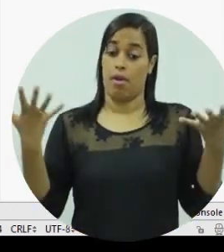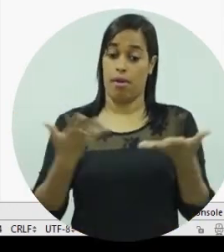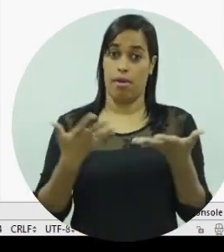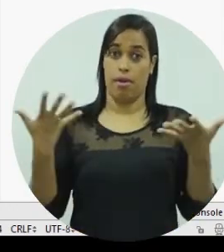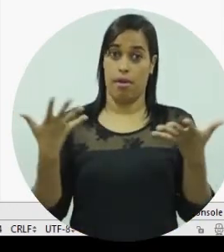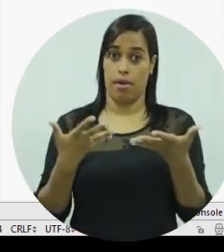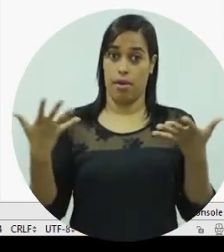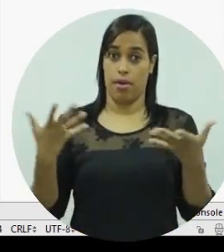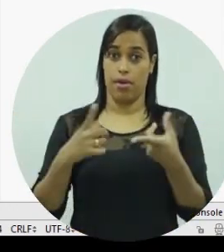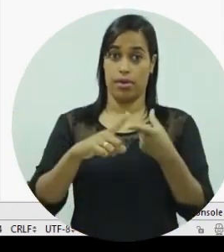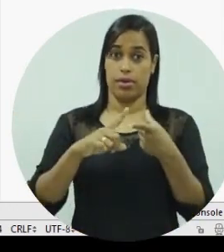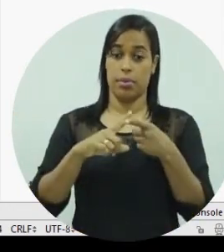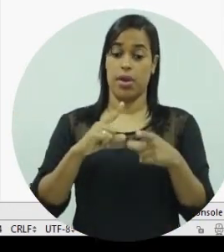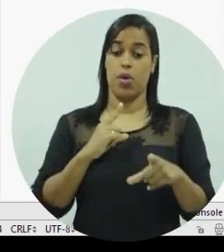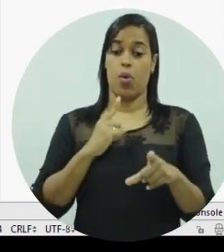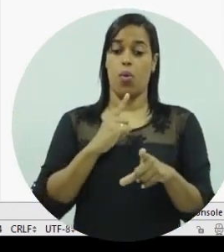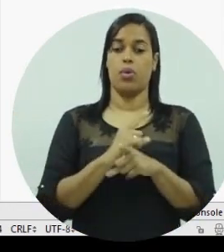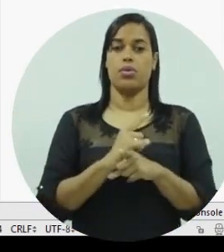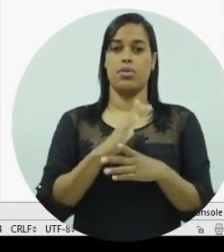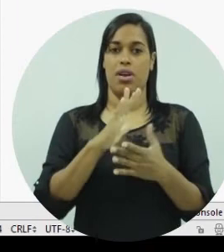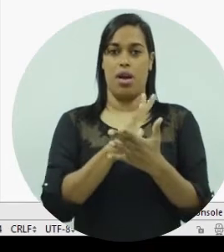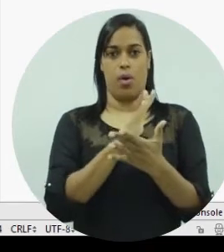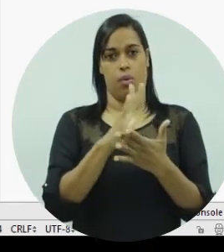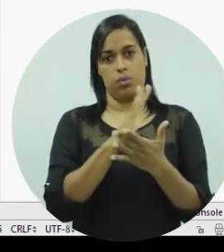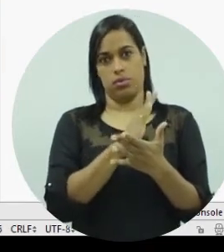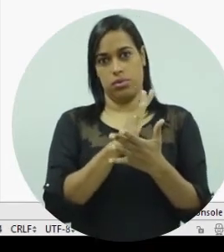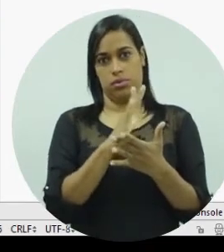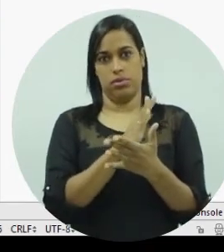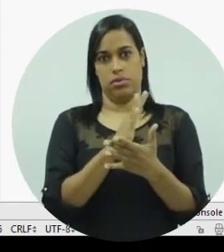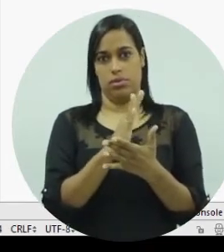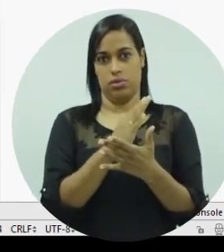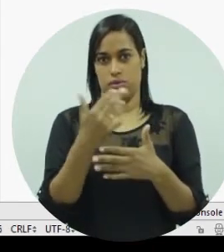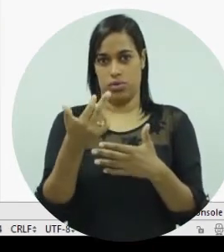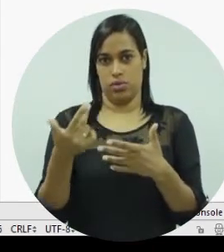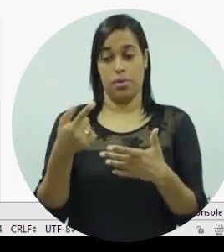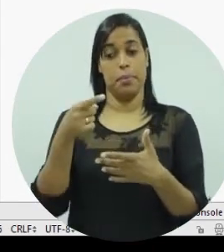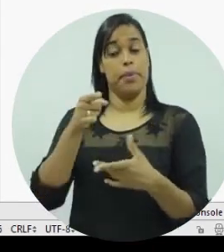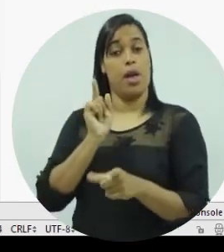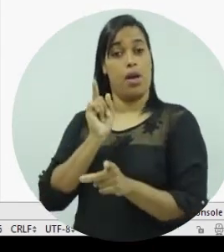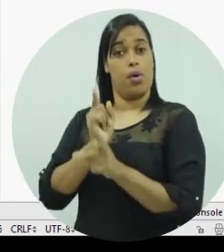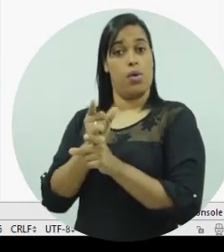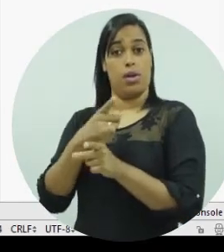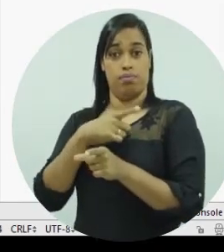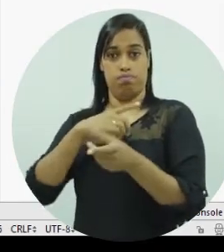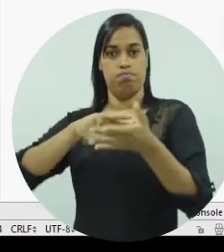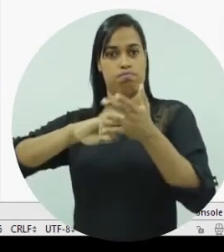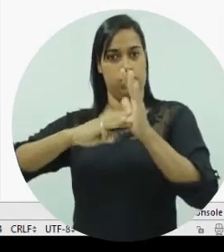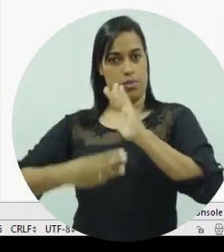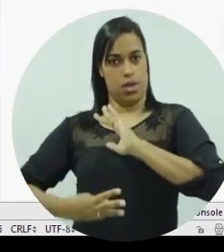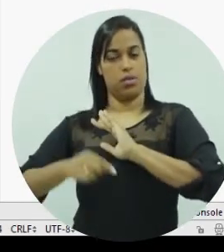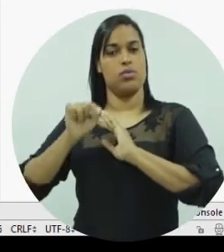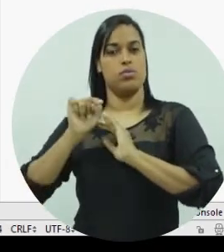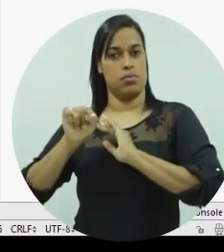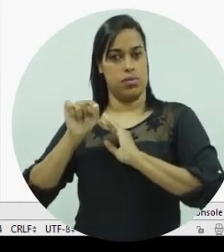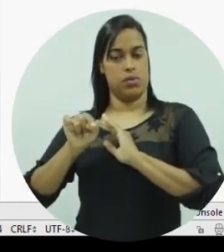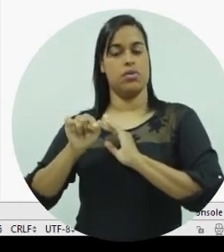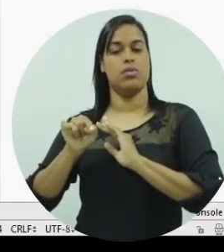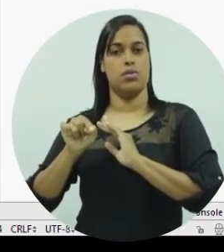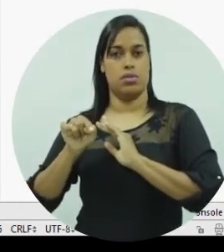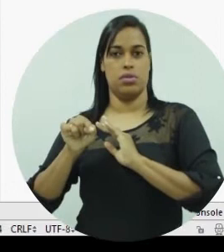Vamos agora achar aquele elemento. Para achar, tem um método que faz